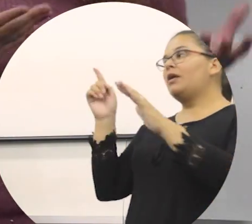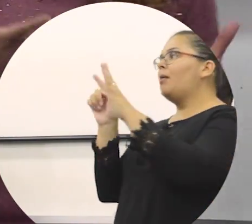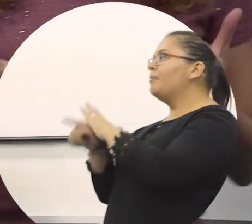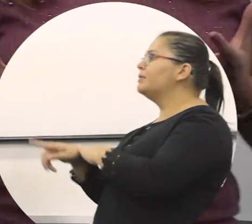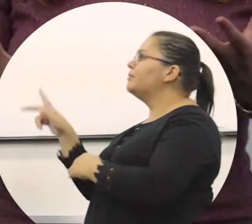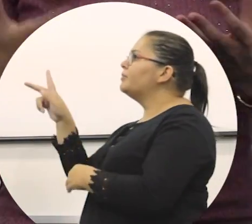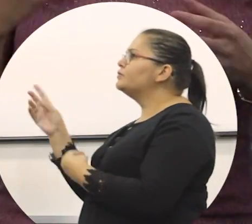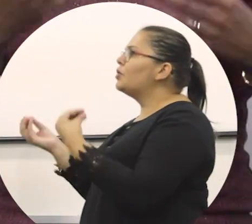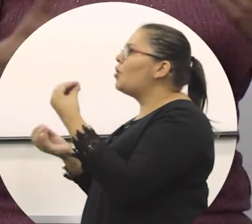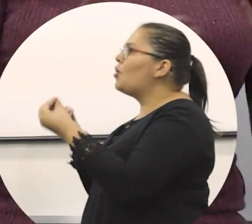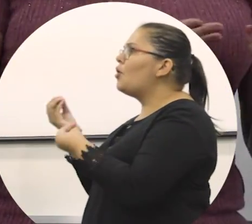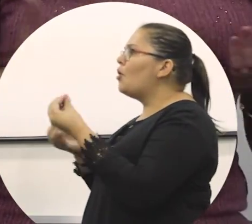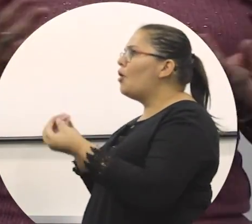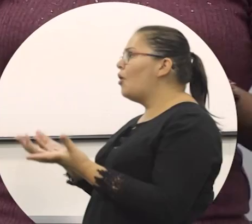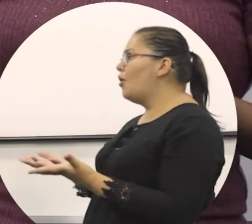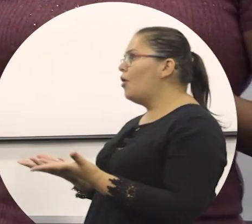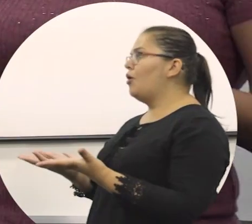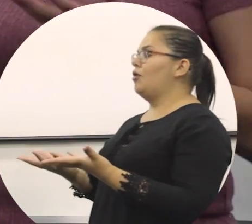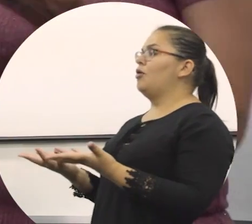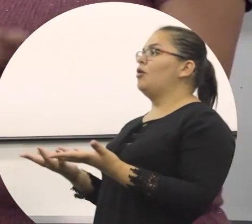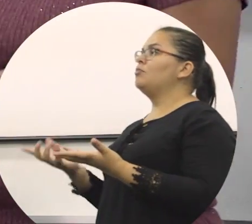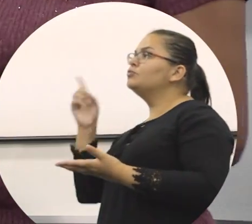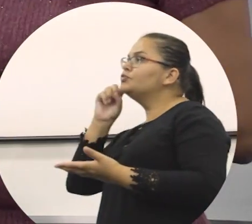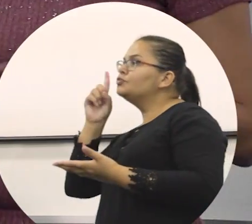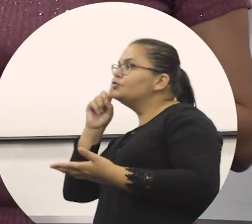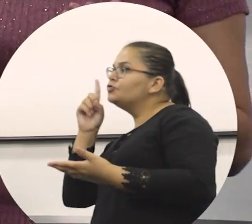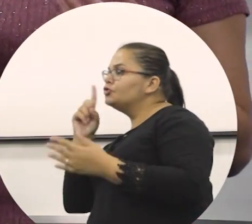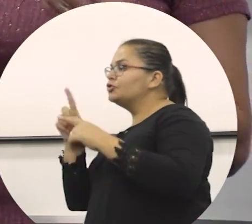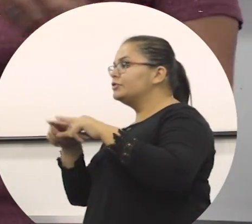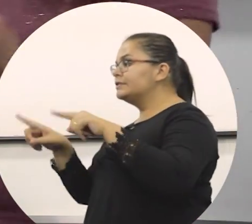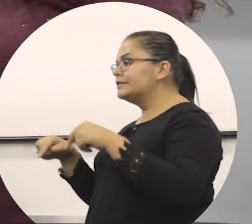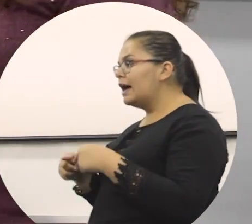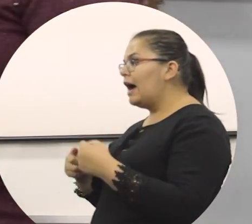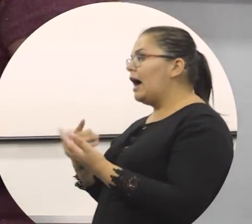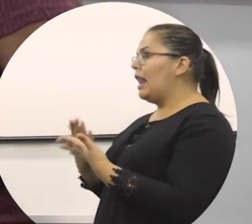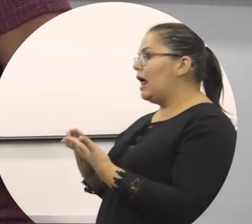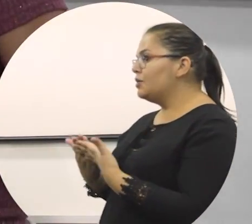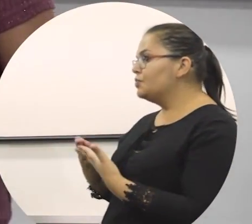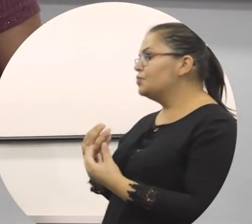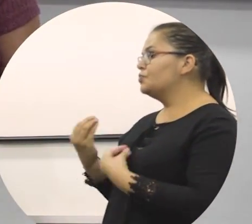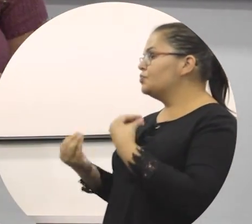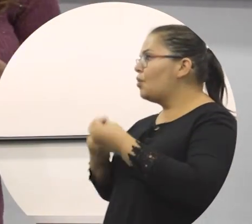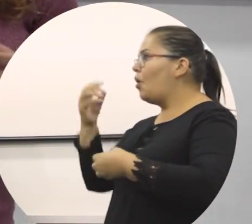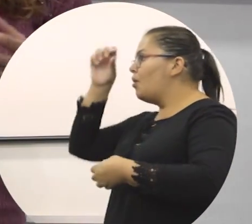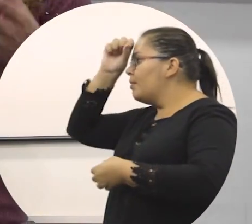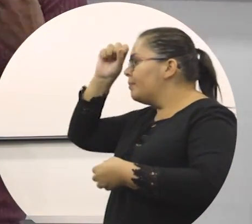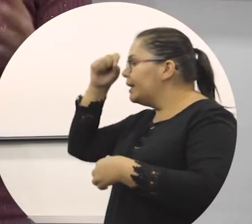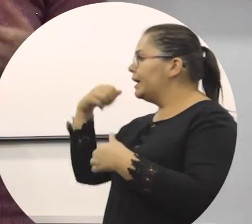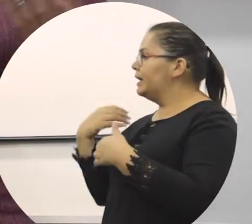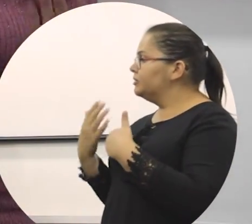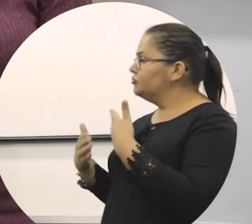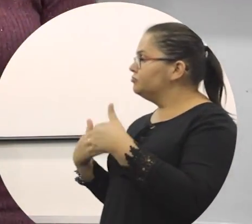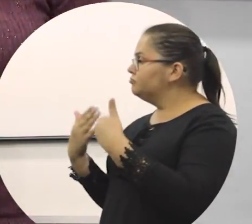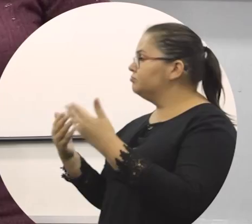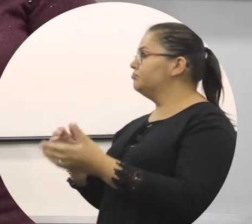um pouquinho como que é o cotidiano desses alunos, como é que isso funciona.